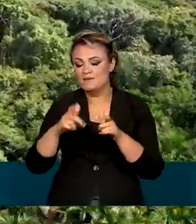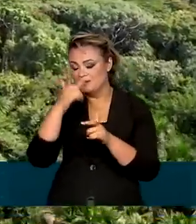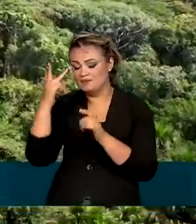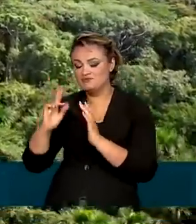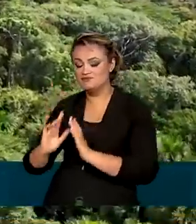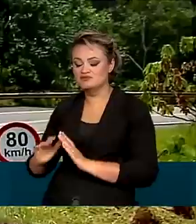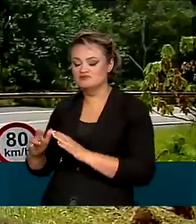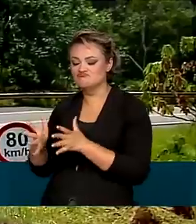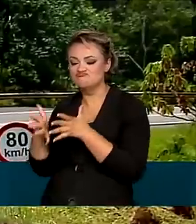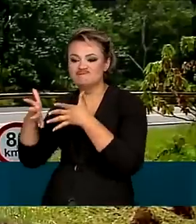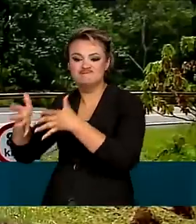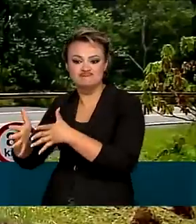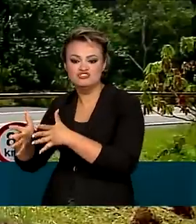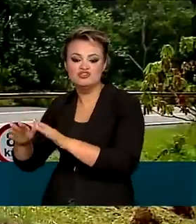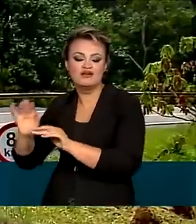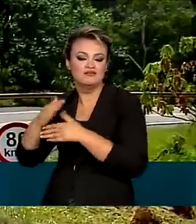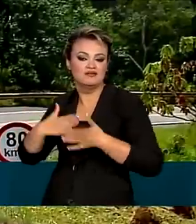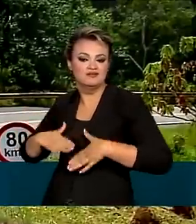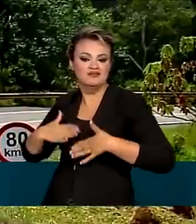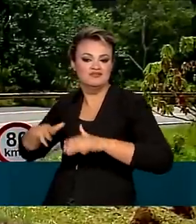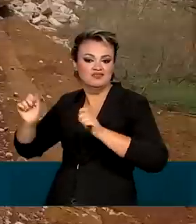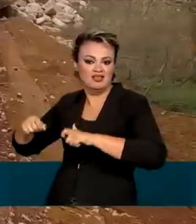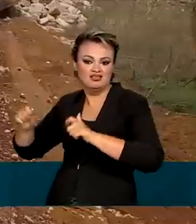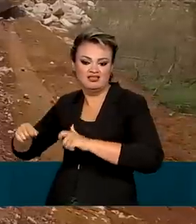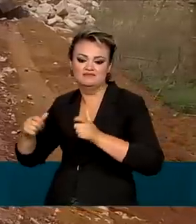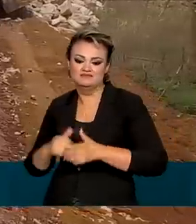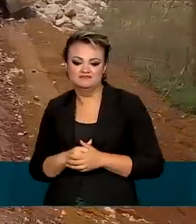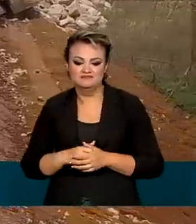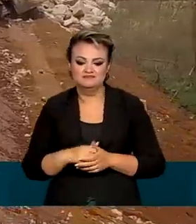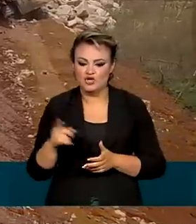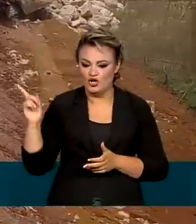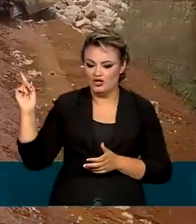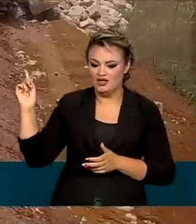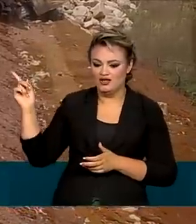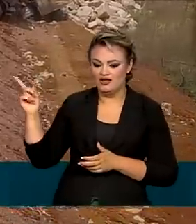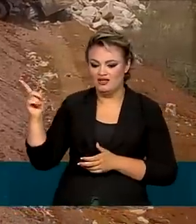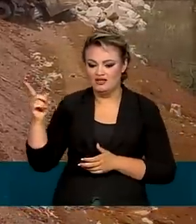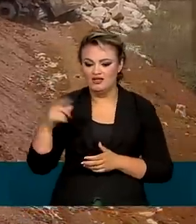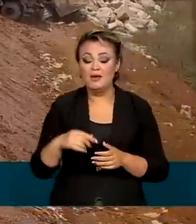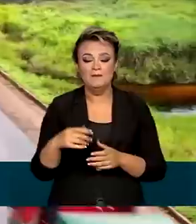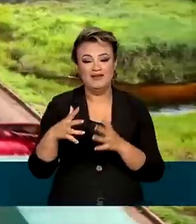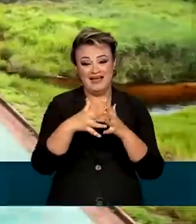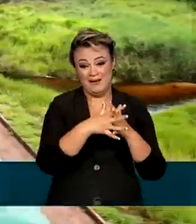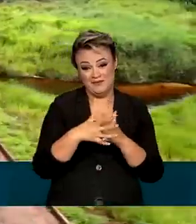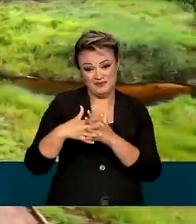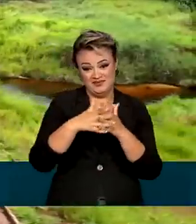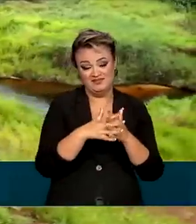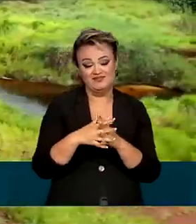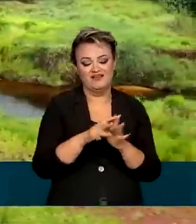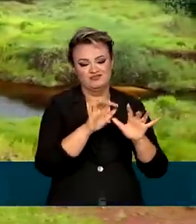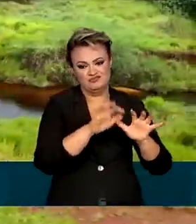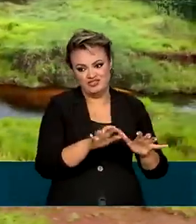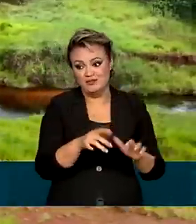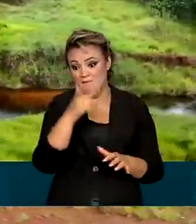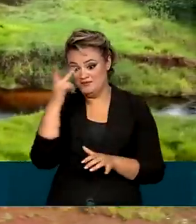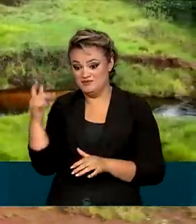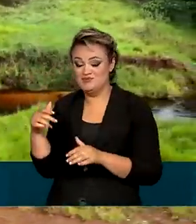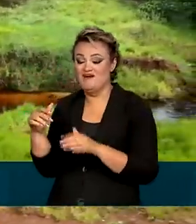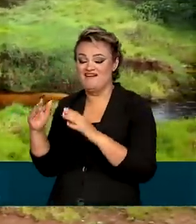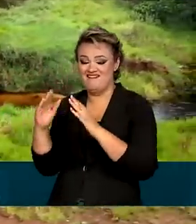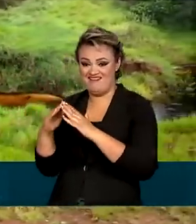rodovias voltadas para os turistas daquelas construídas para os caminhoneiros Além disso foram